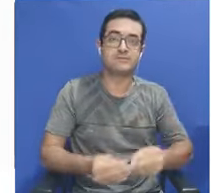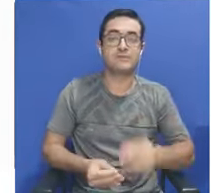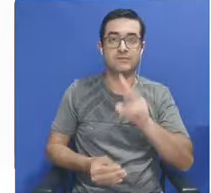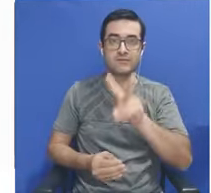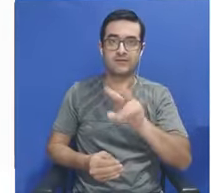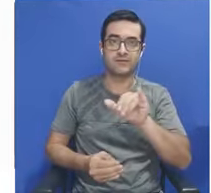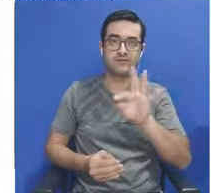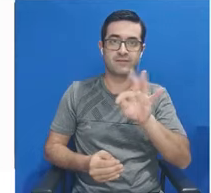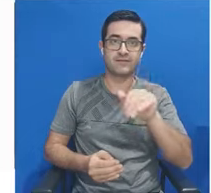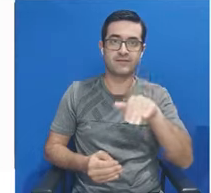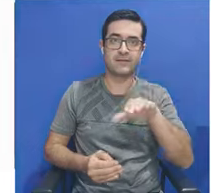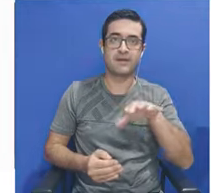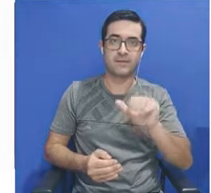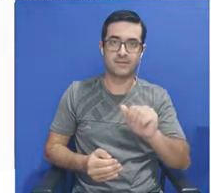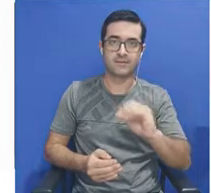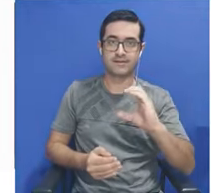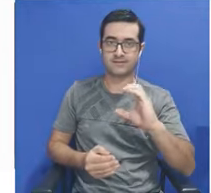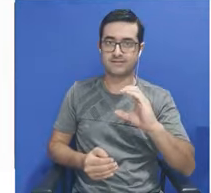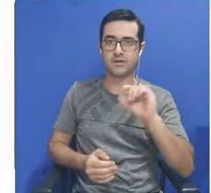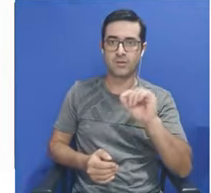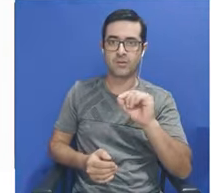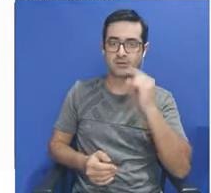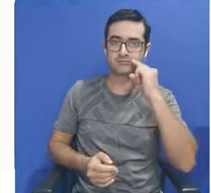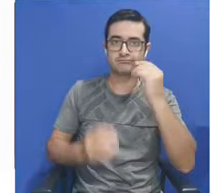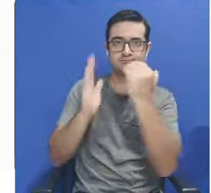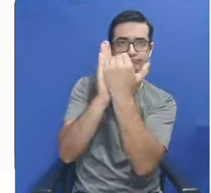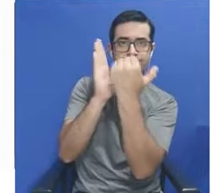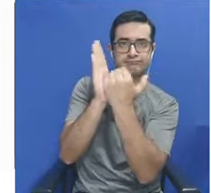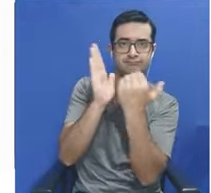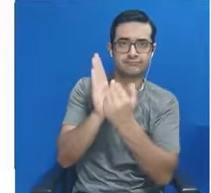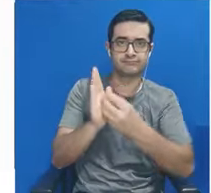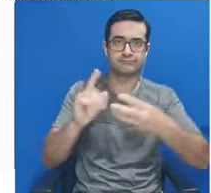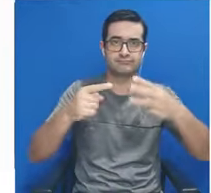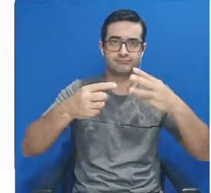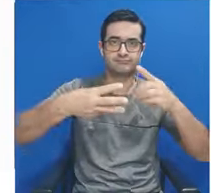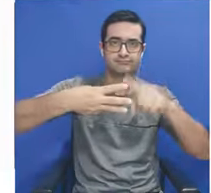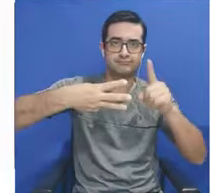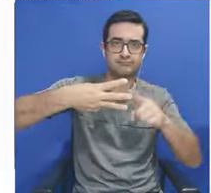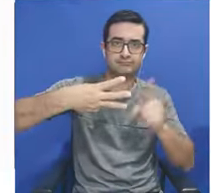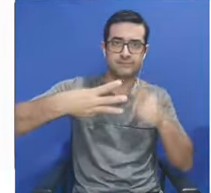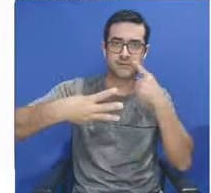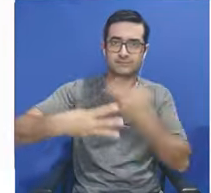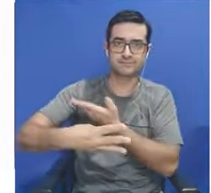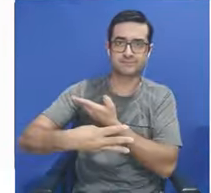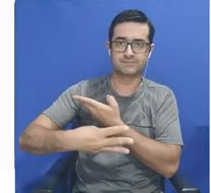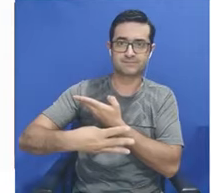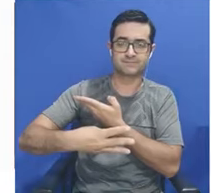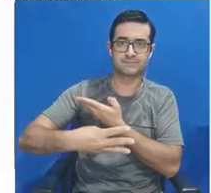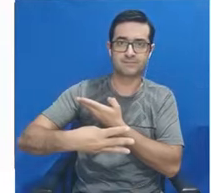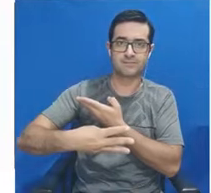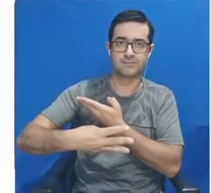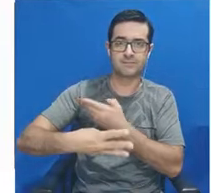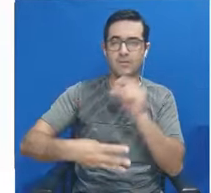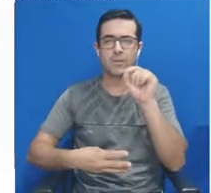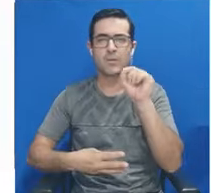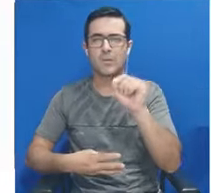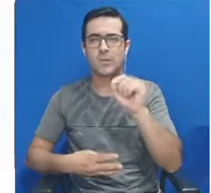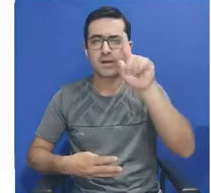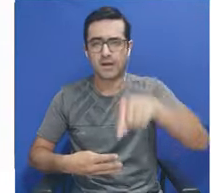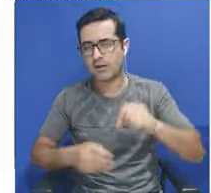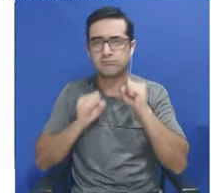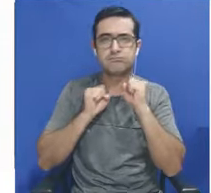C3H4O3. Essa é a fórmula da vitamina C. Só que a vitamina C pode ser um múltiplo e será